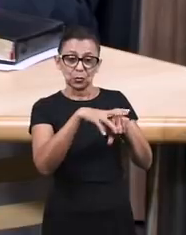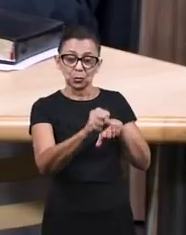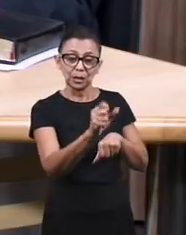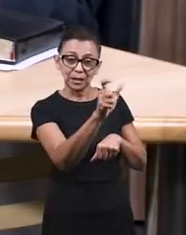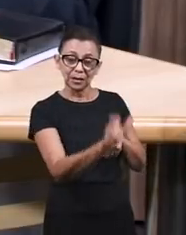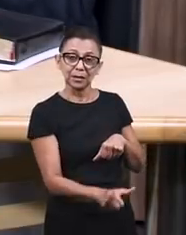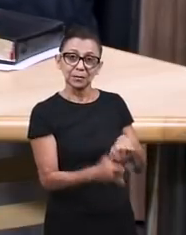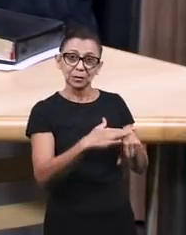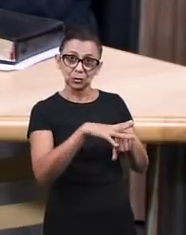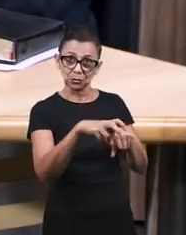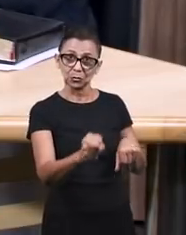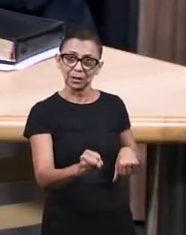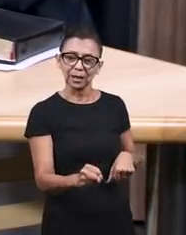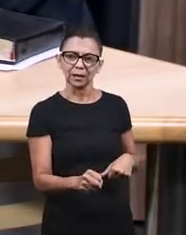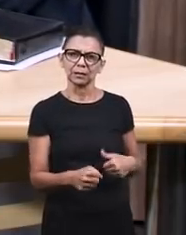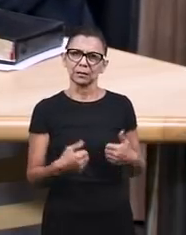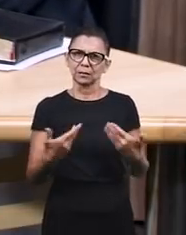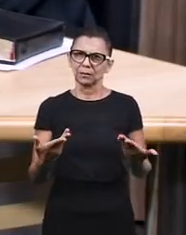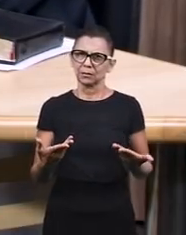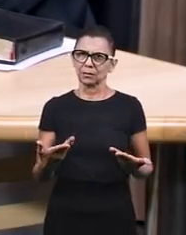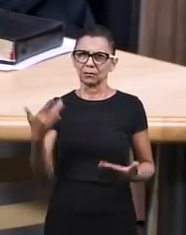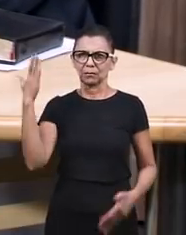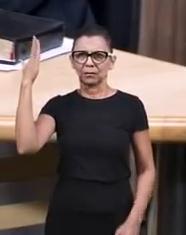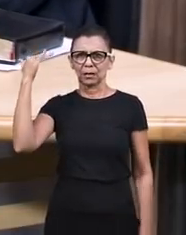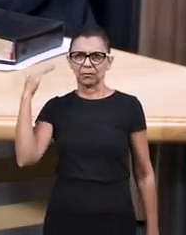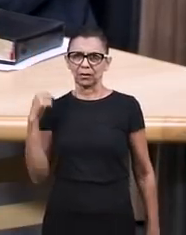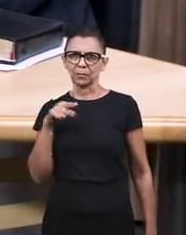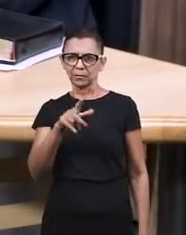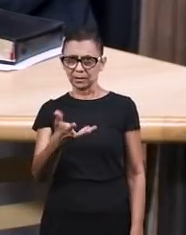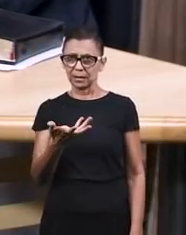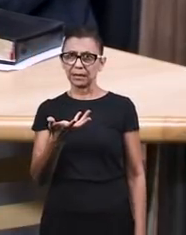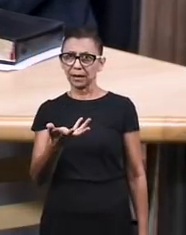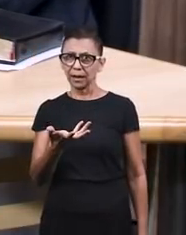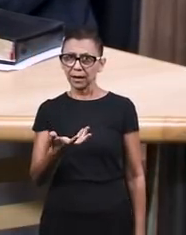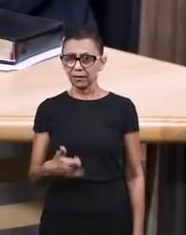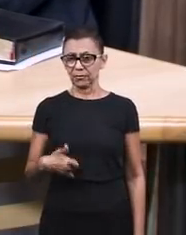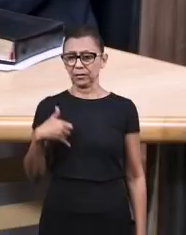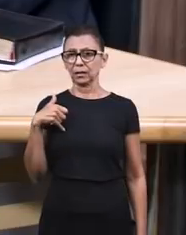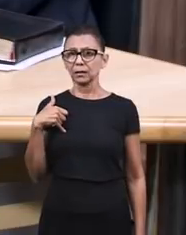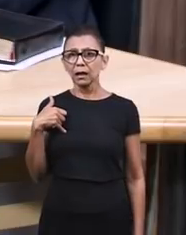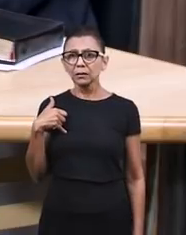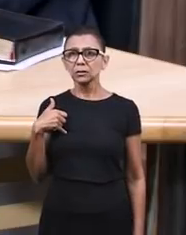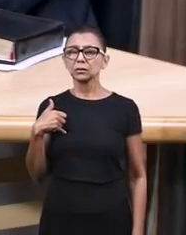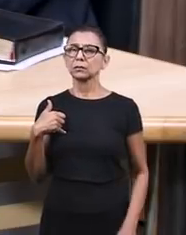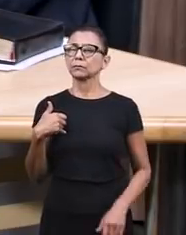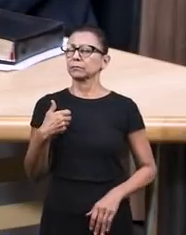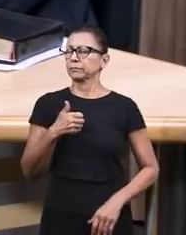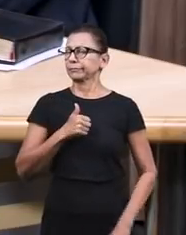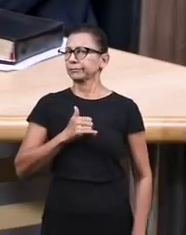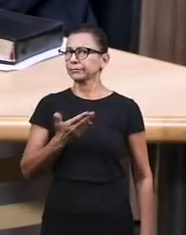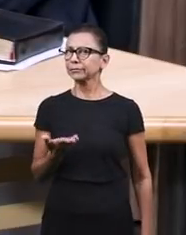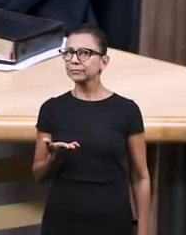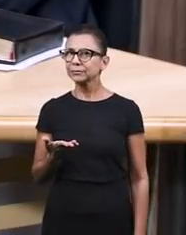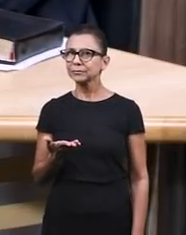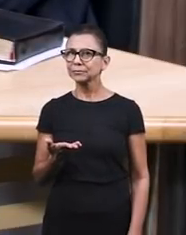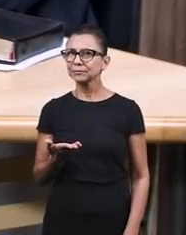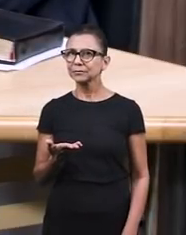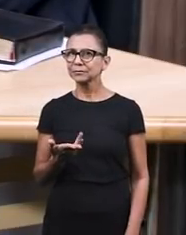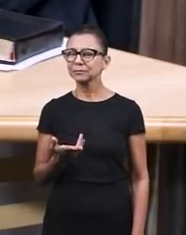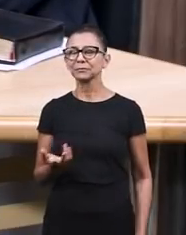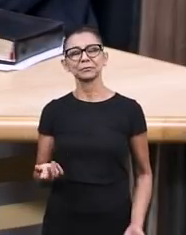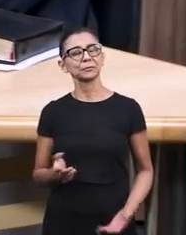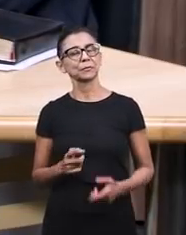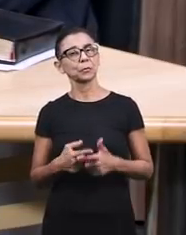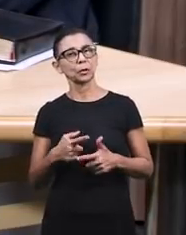nada, porque Deus não dá glória a homens. Jesus foi cheio do Espírito Santo para a glória de Deus Pai. Glória a Deus. Esse